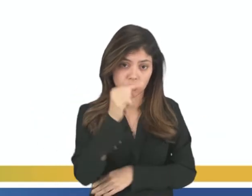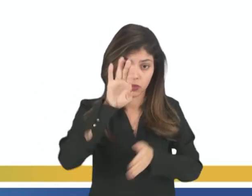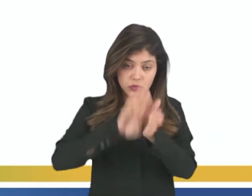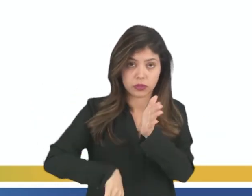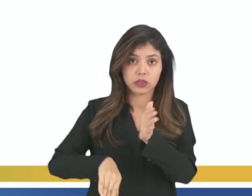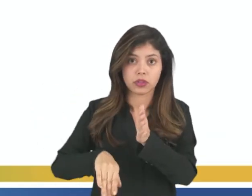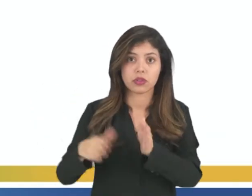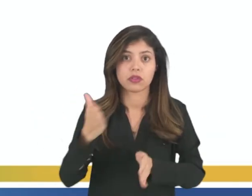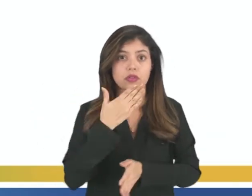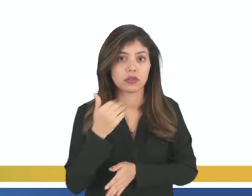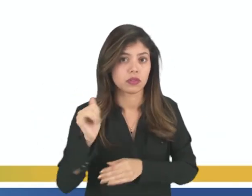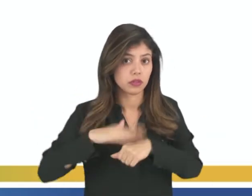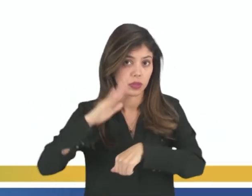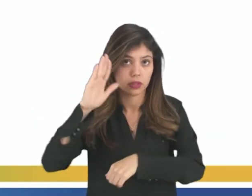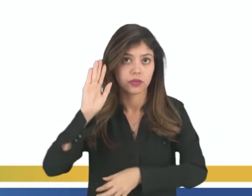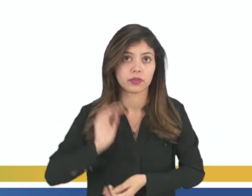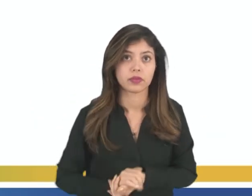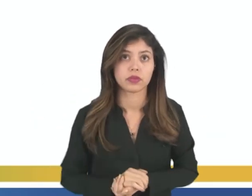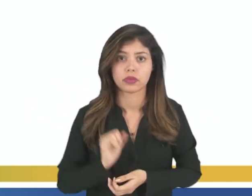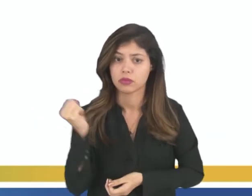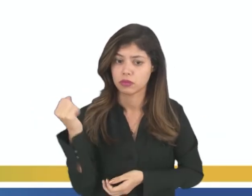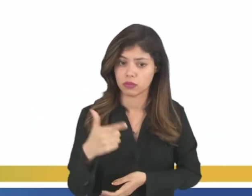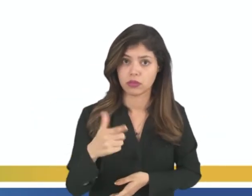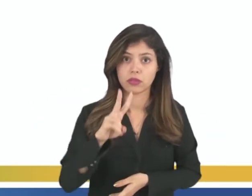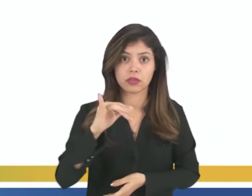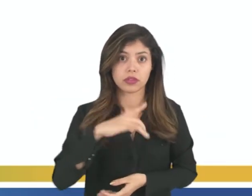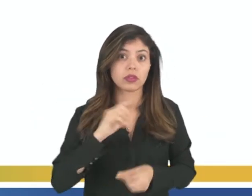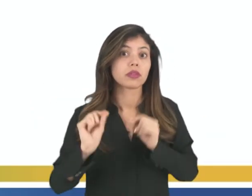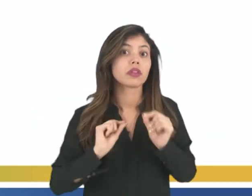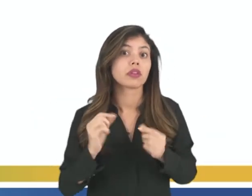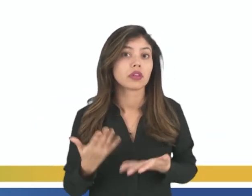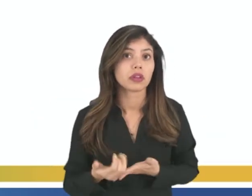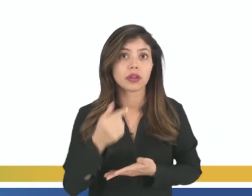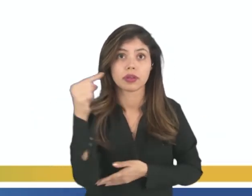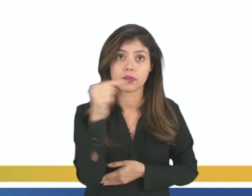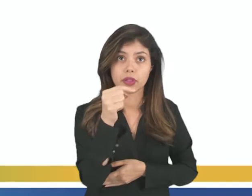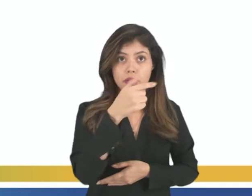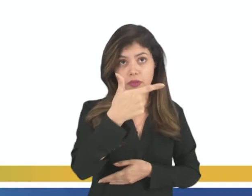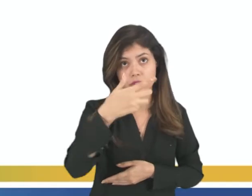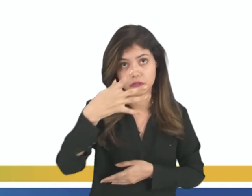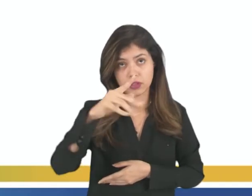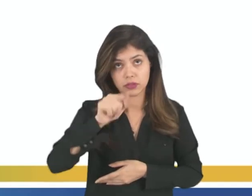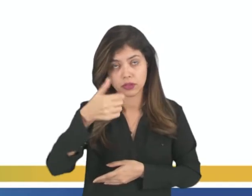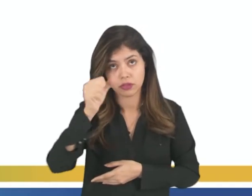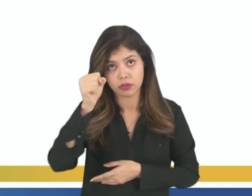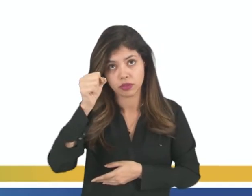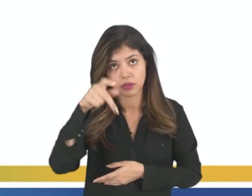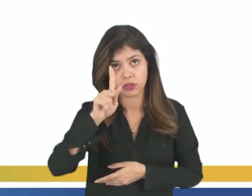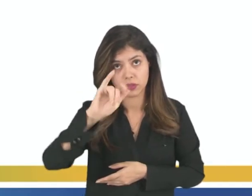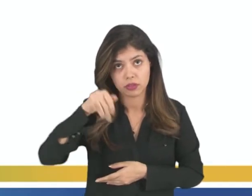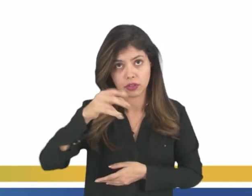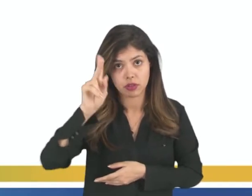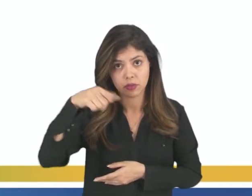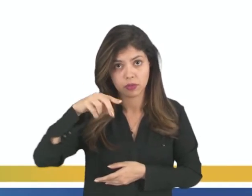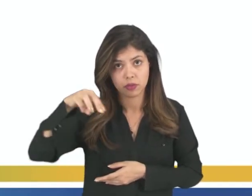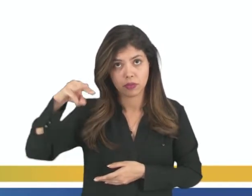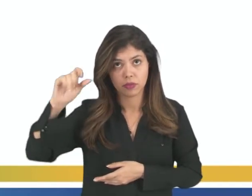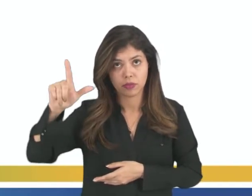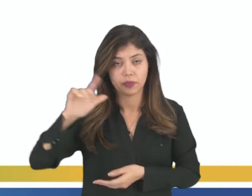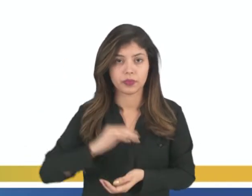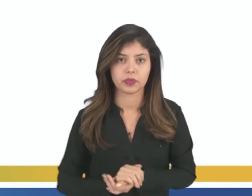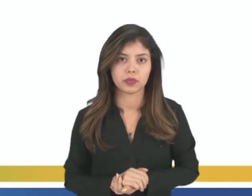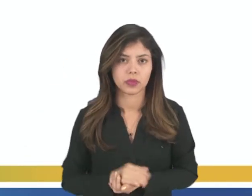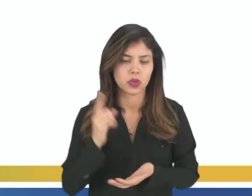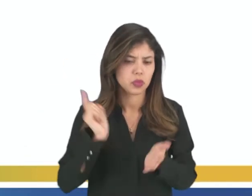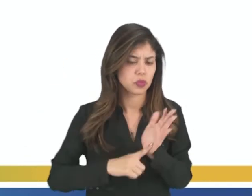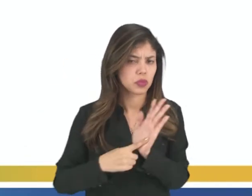e conserva o sinal do maior. Logo, a nossa variação de entalpia, menos 24,8 kJ/mol,